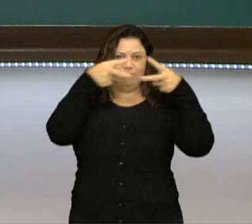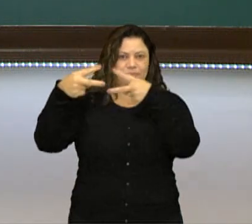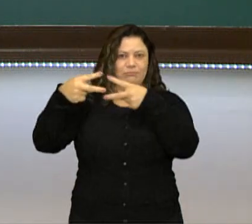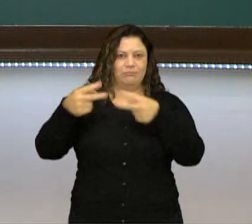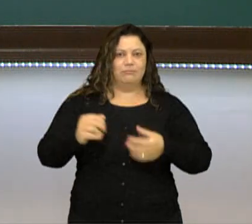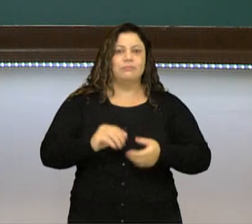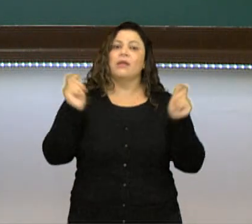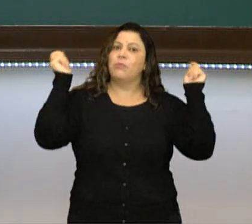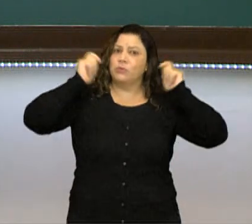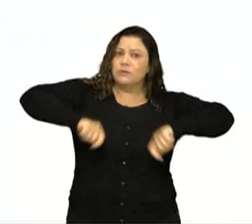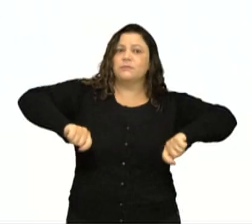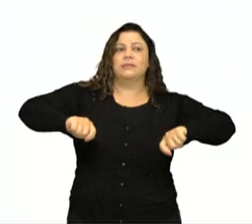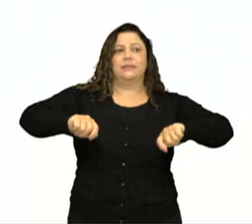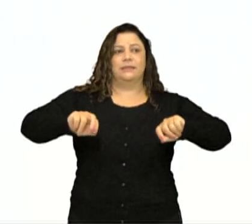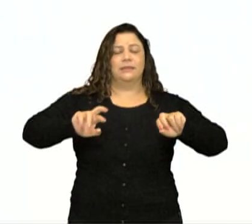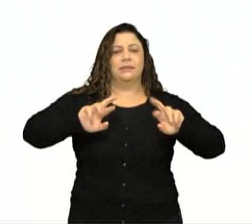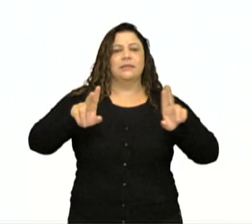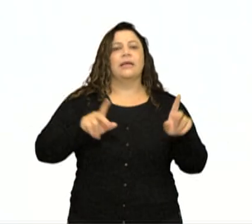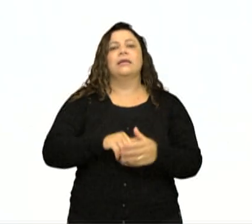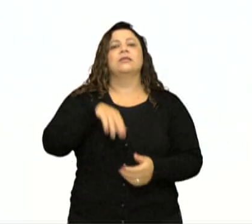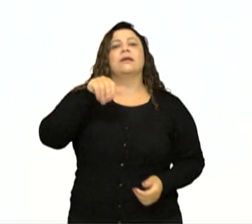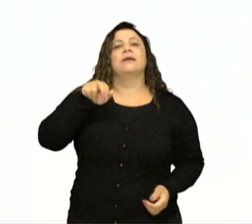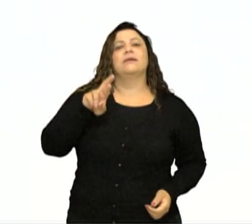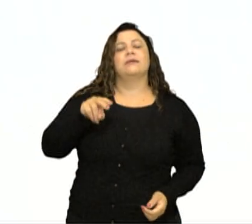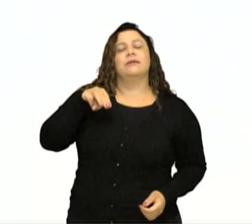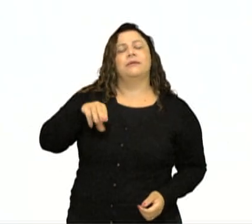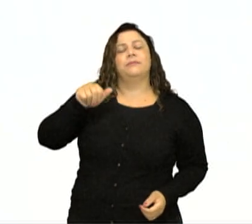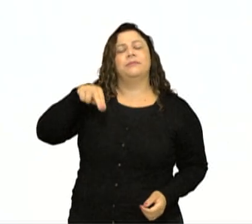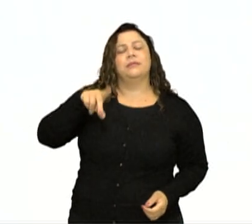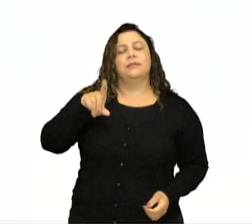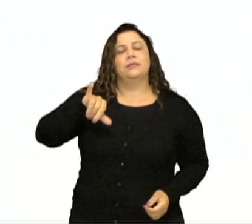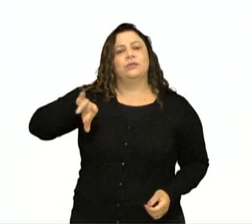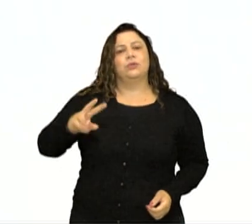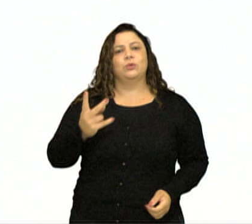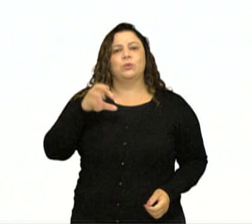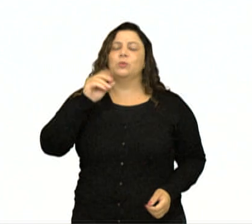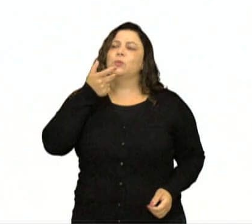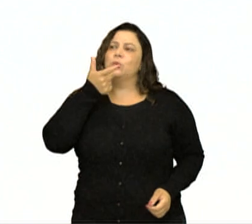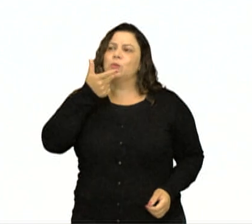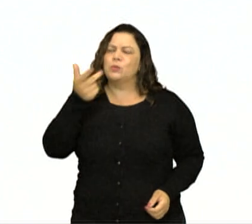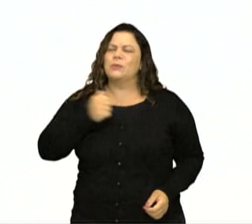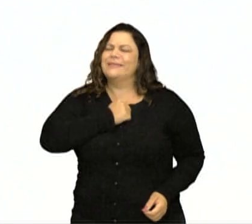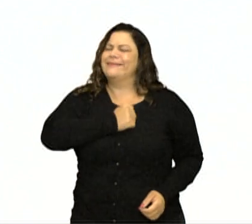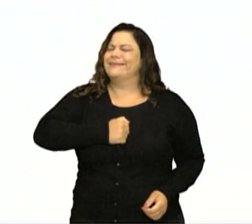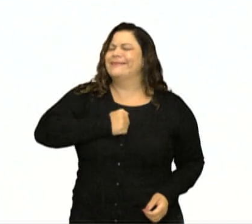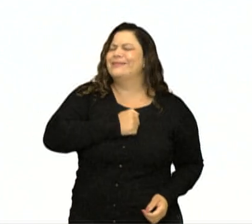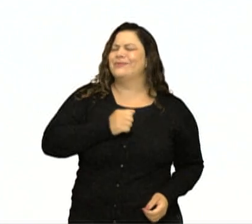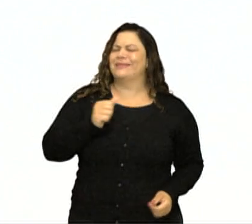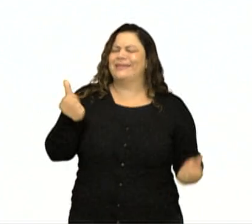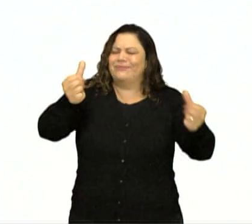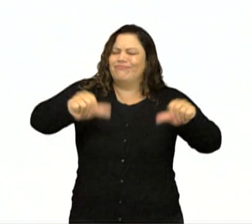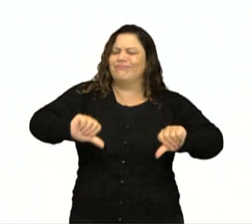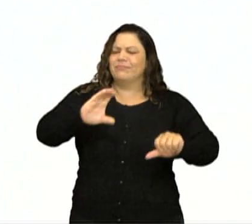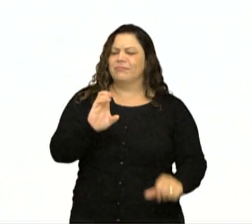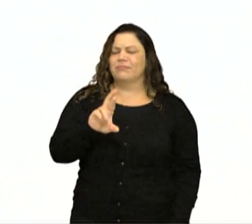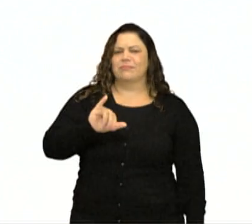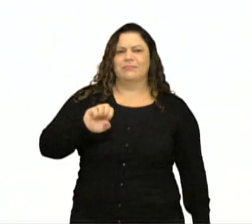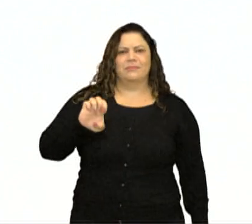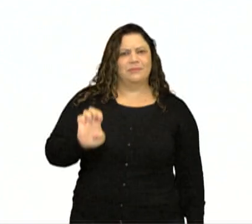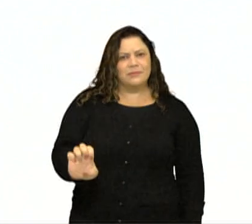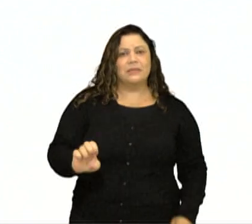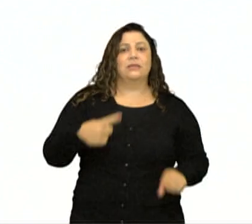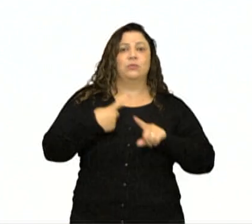A possibilidade é: Armandinho, ao dizer "ai que saudades da crise", expressa que no momento de